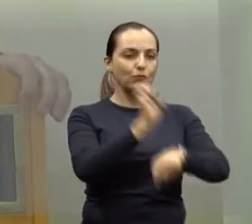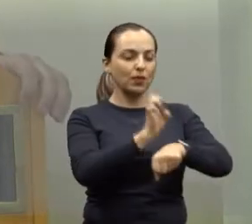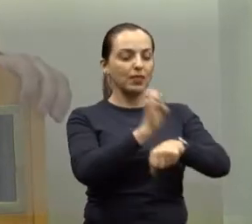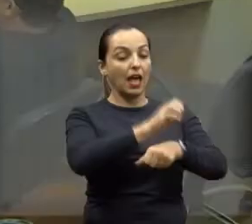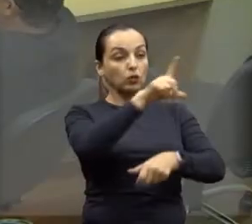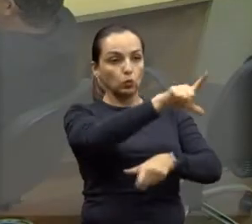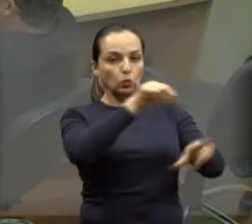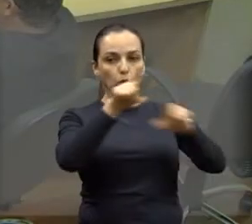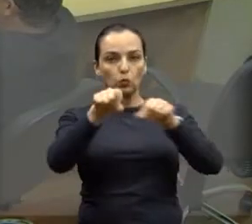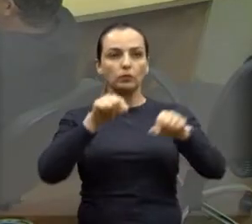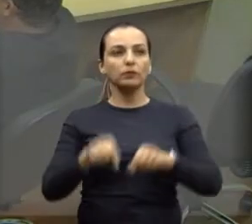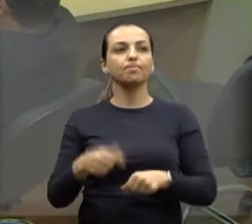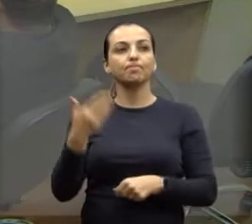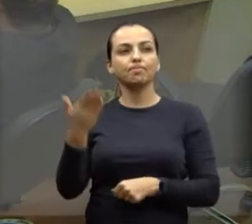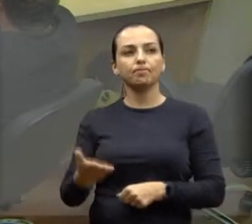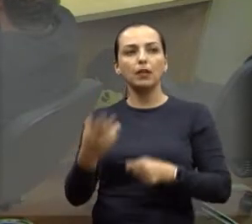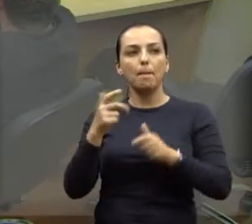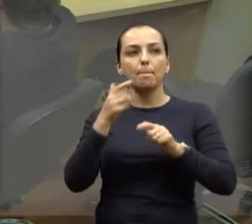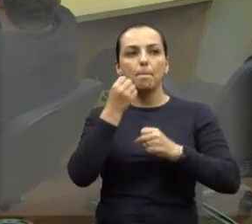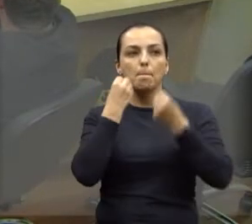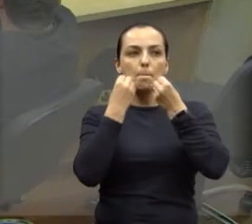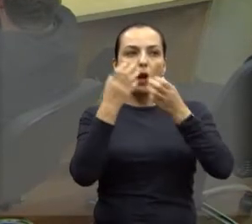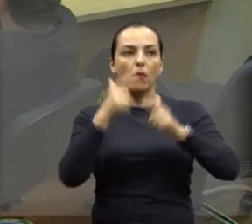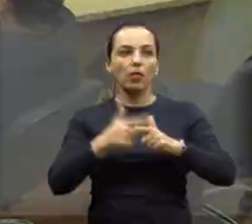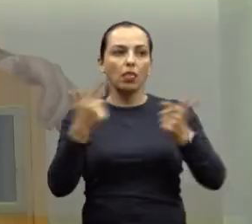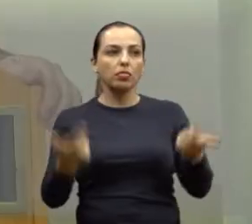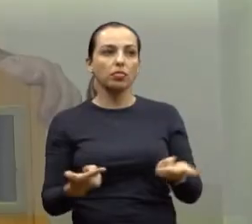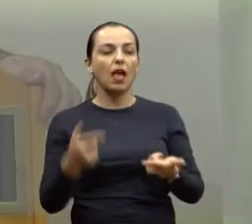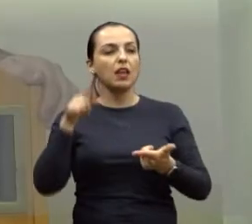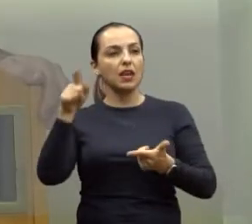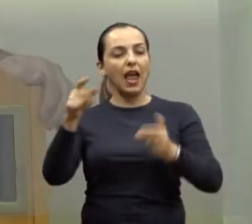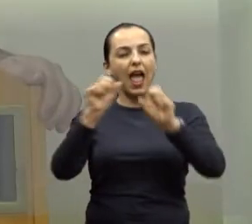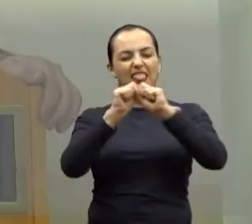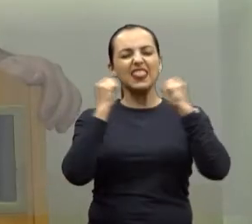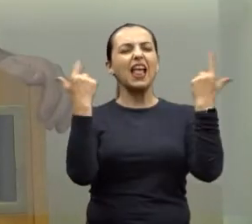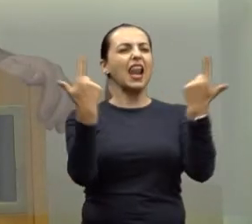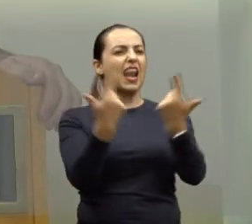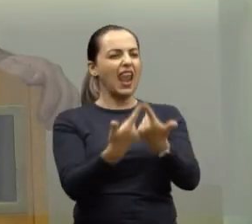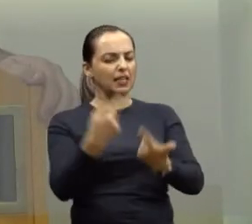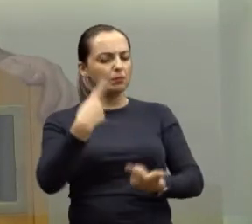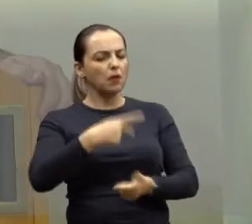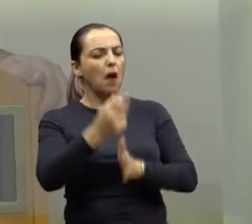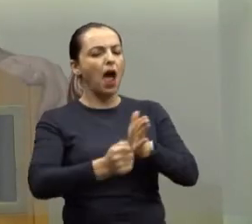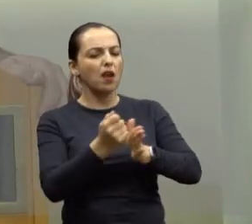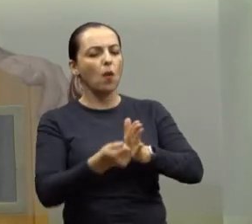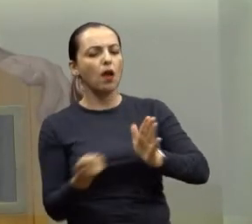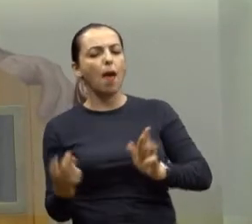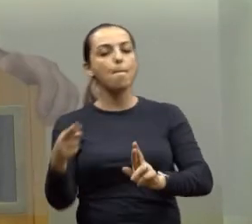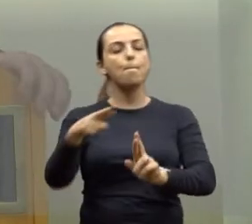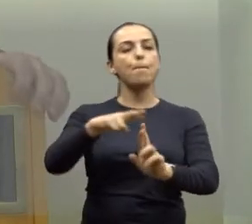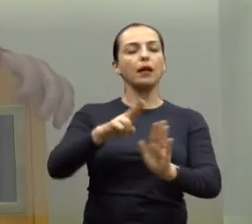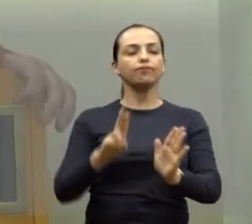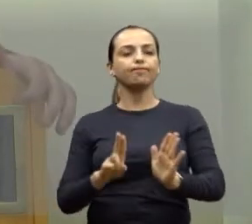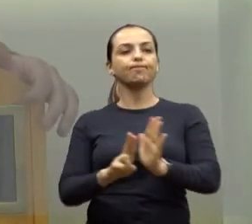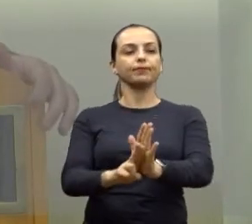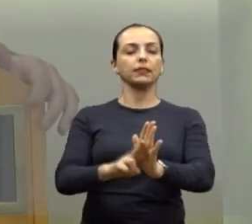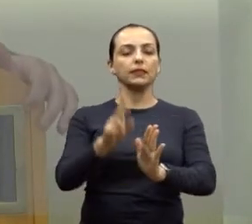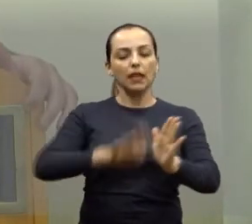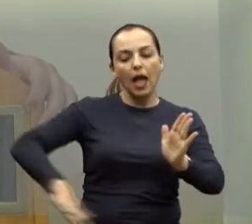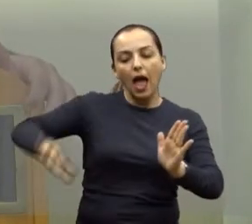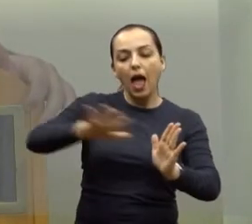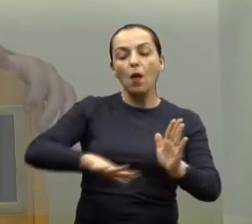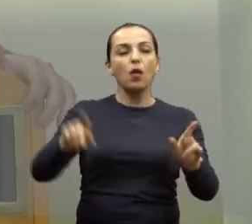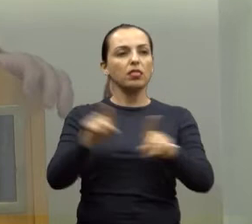então Tainara boa sorte bota pra quebrar na leste que eu tenho certeza que era Araraquara vai ser muito bem representado e não só Araraquara mas na região